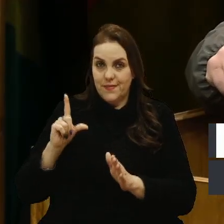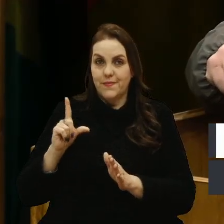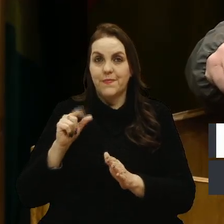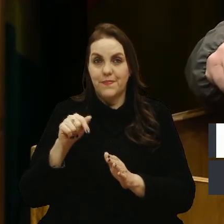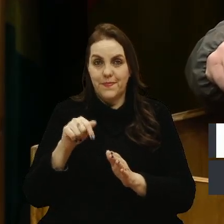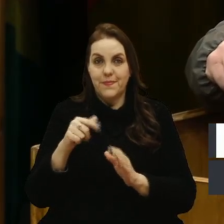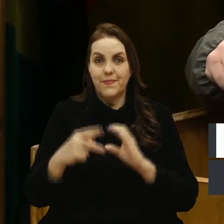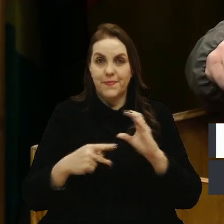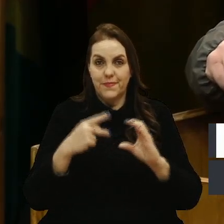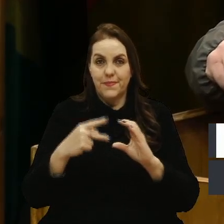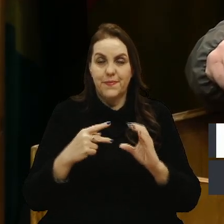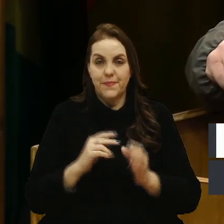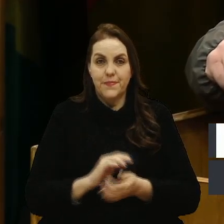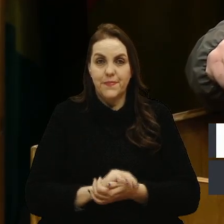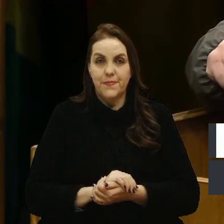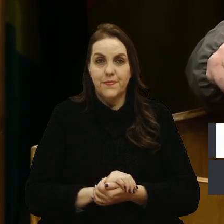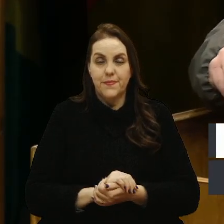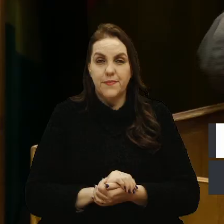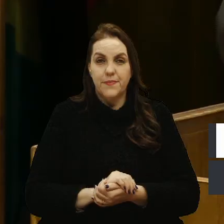casa.